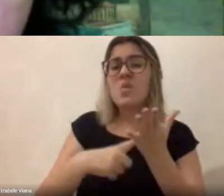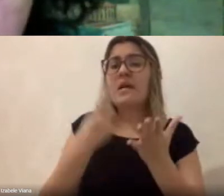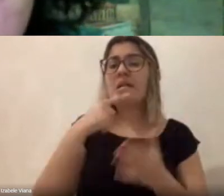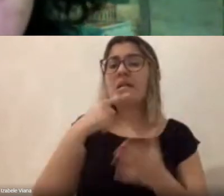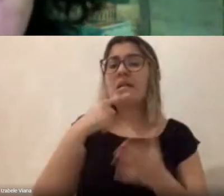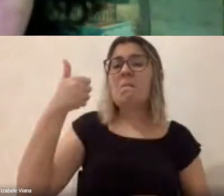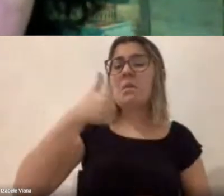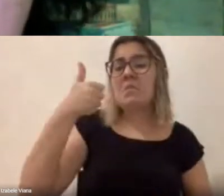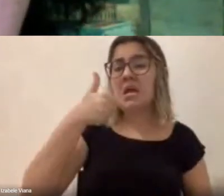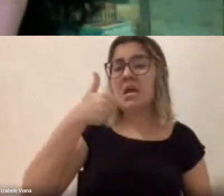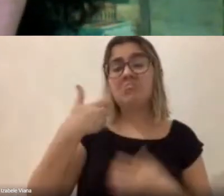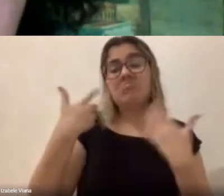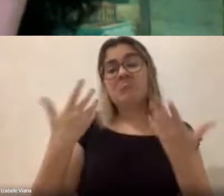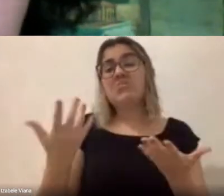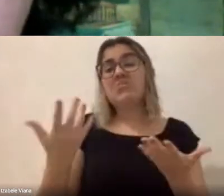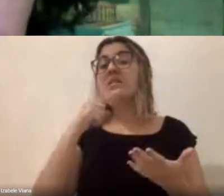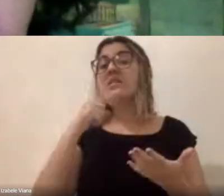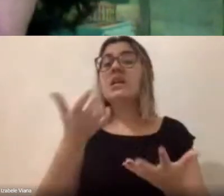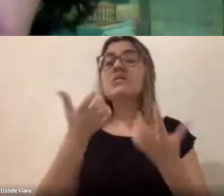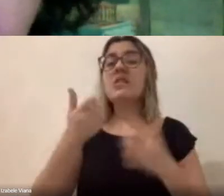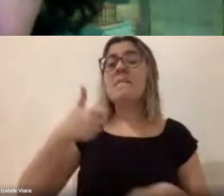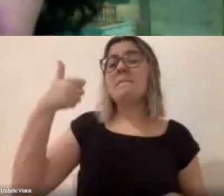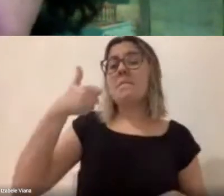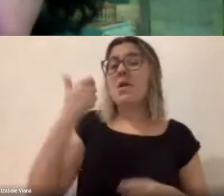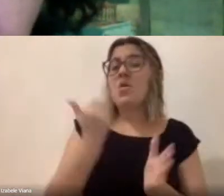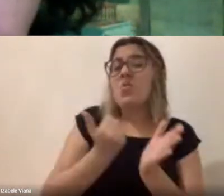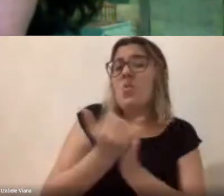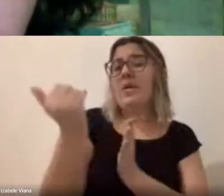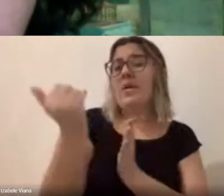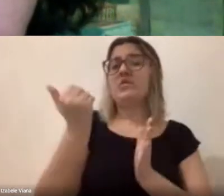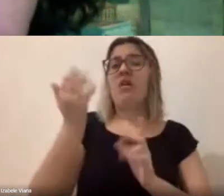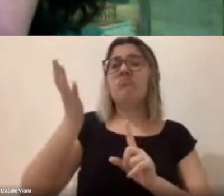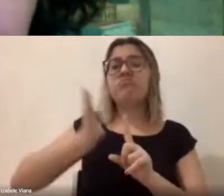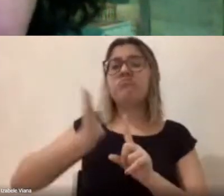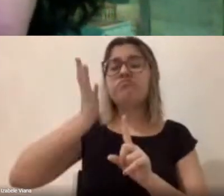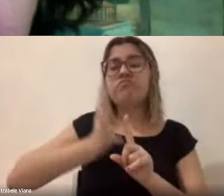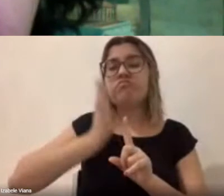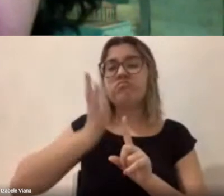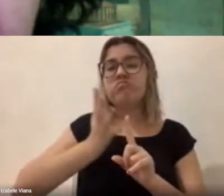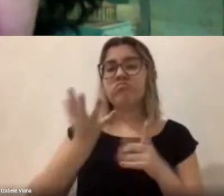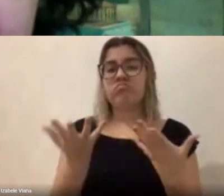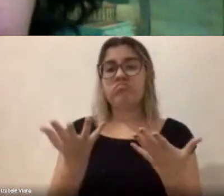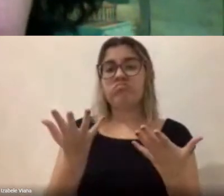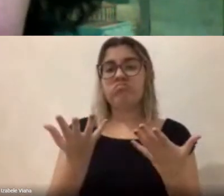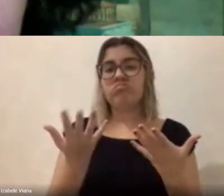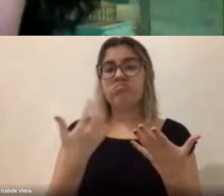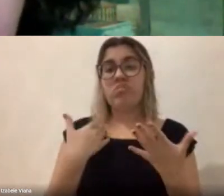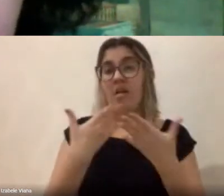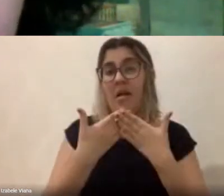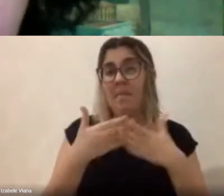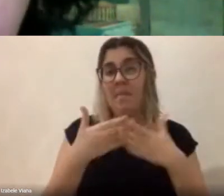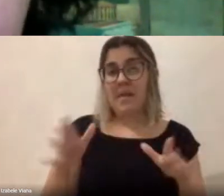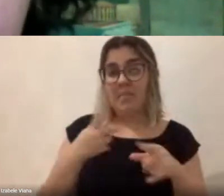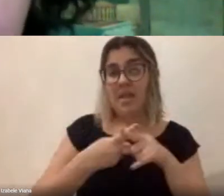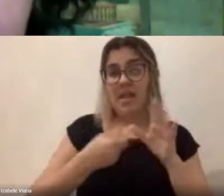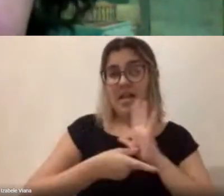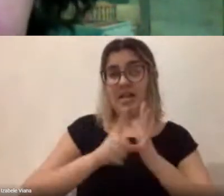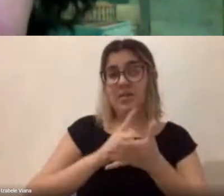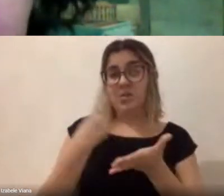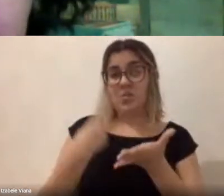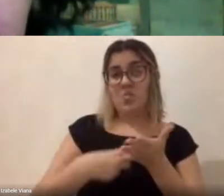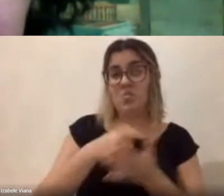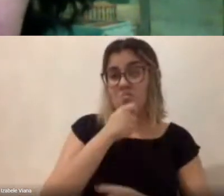começar falando, assim, aqui abertamente, porque a gente não pré-definiu isso, né? Eu esqueci